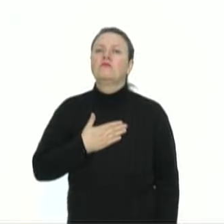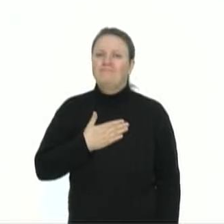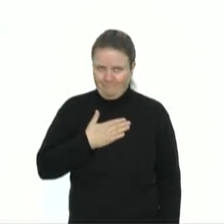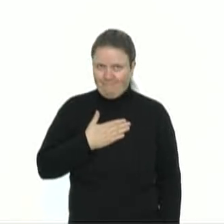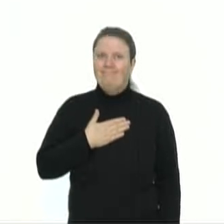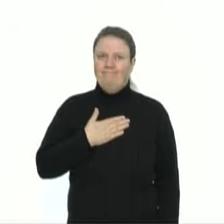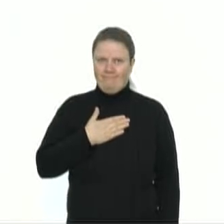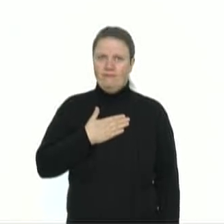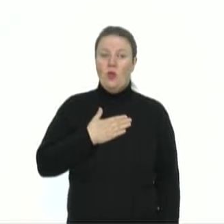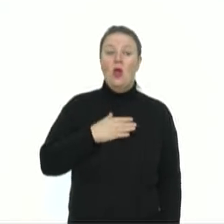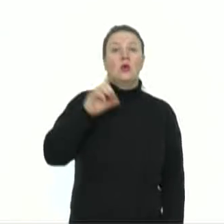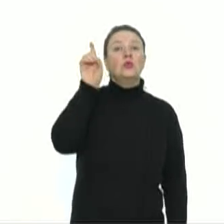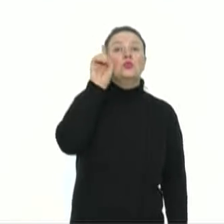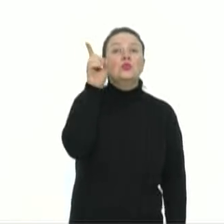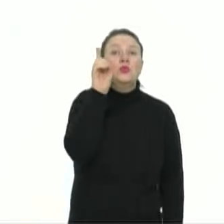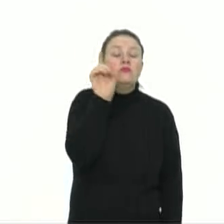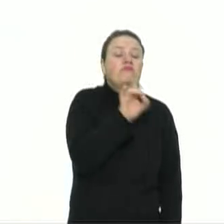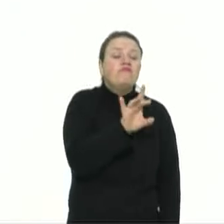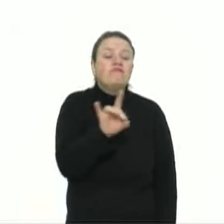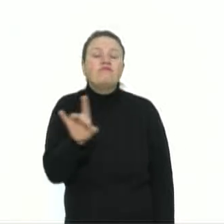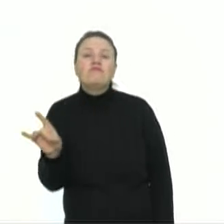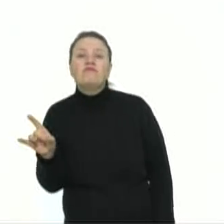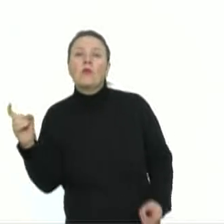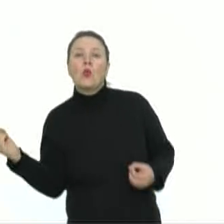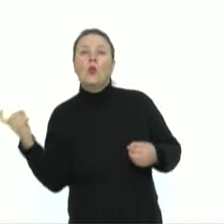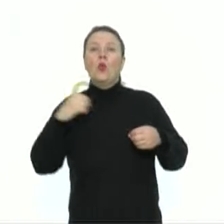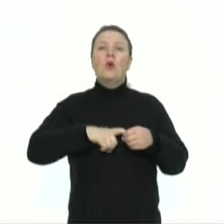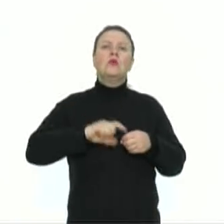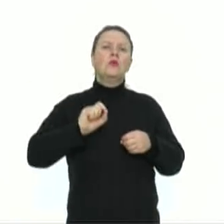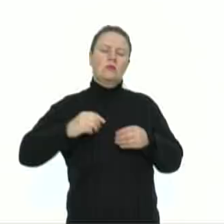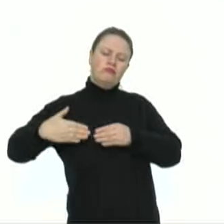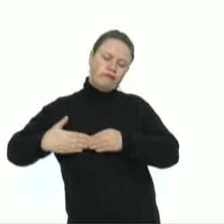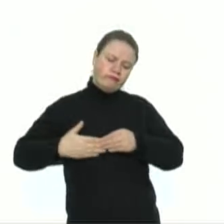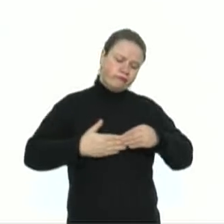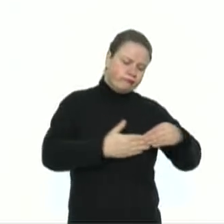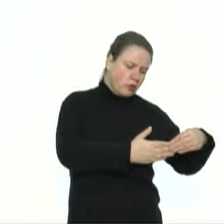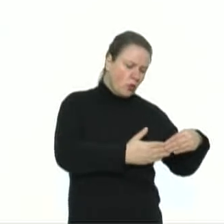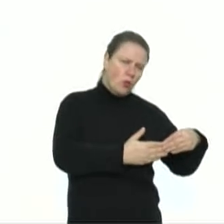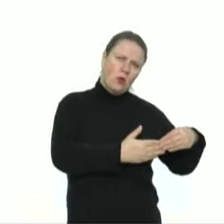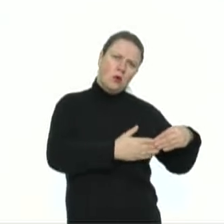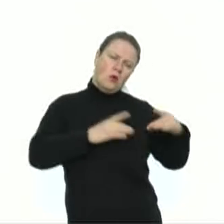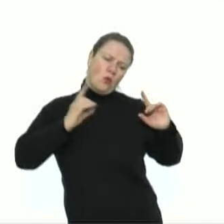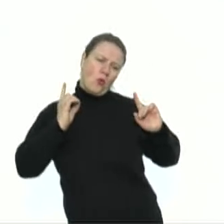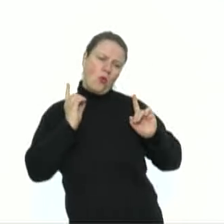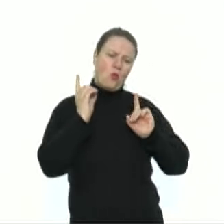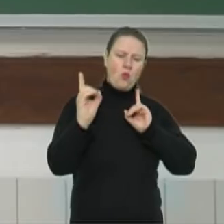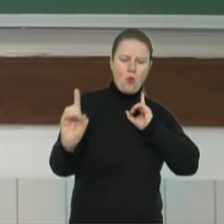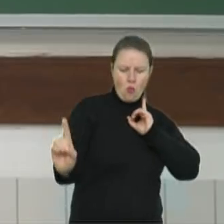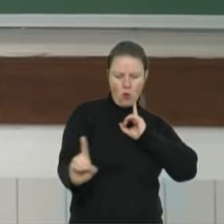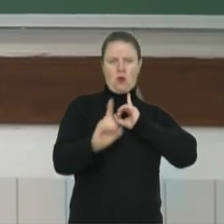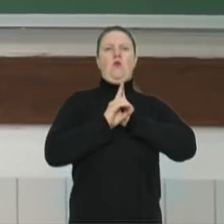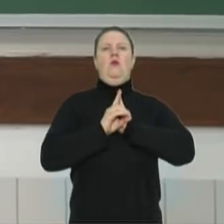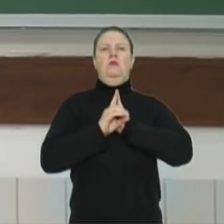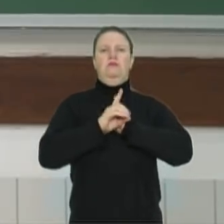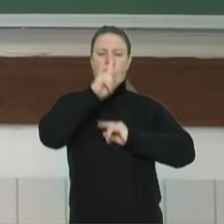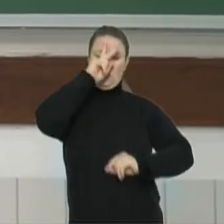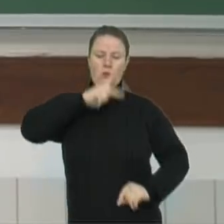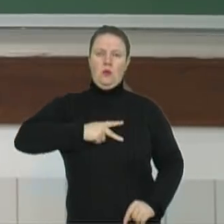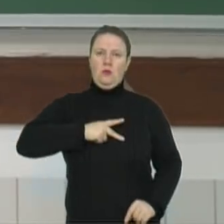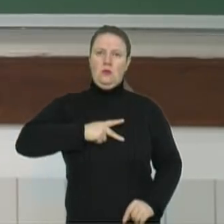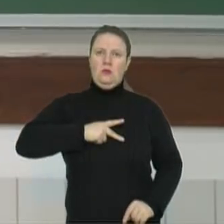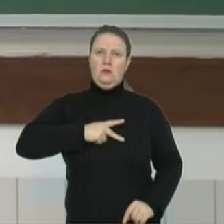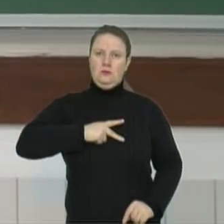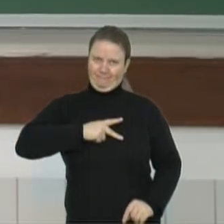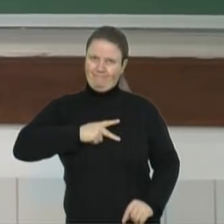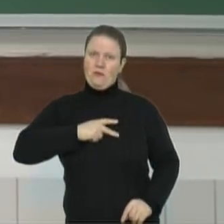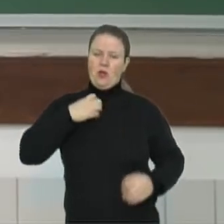indivíduo do cotidiano e o reconduz ao encontro de si mesmo, né? A angústia é o GPS